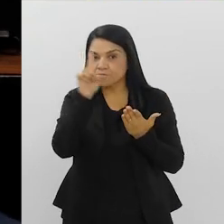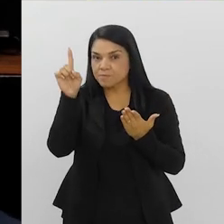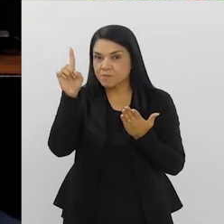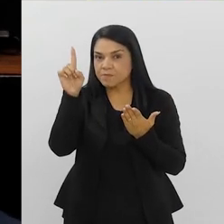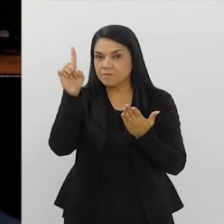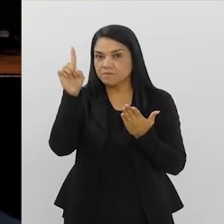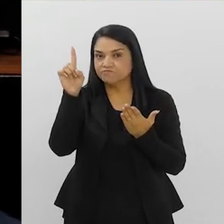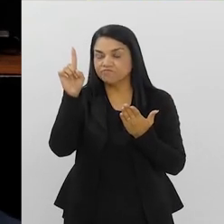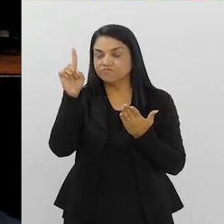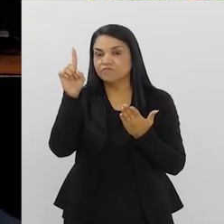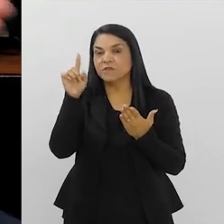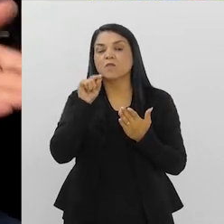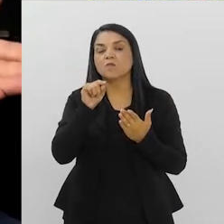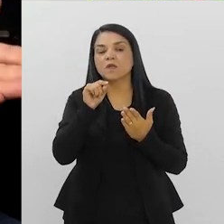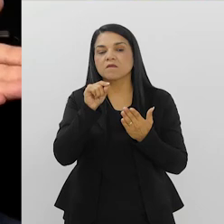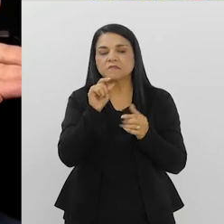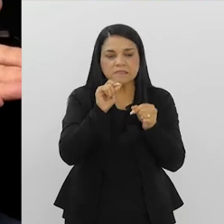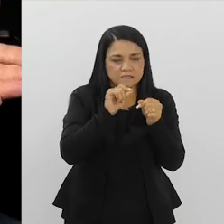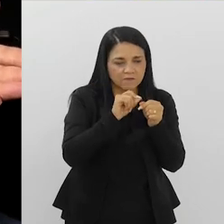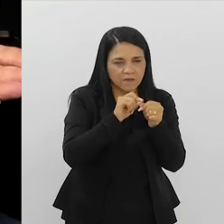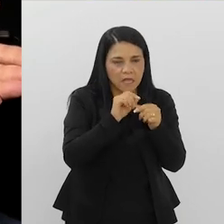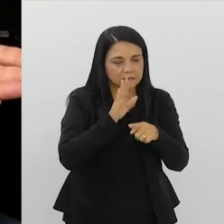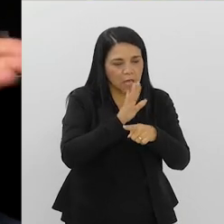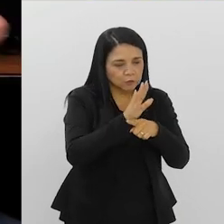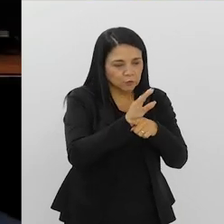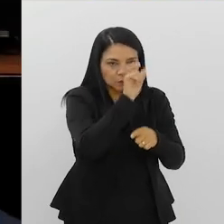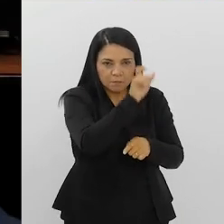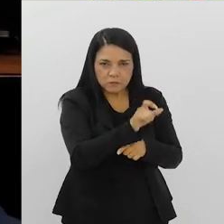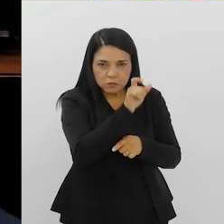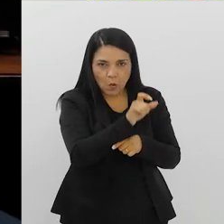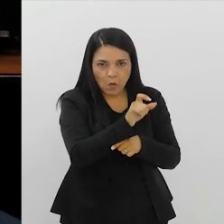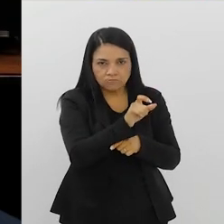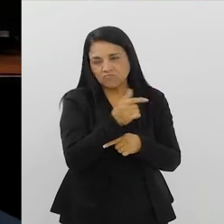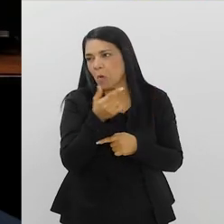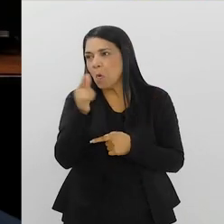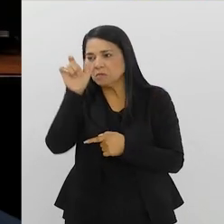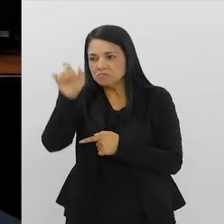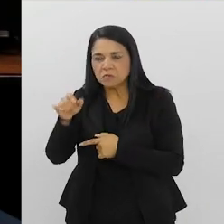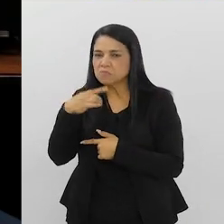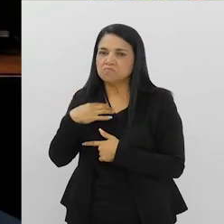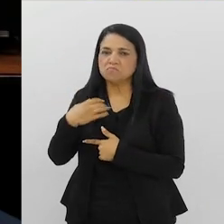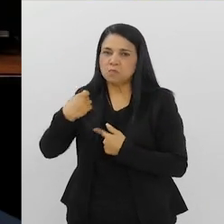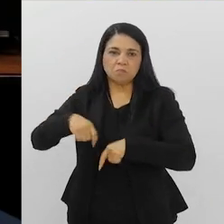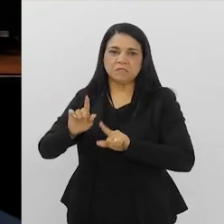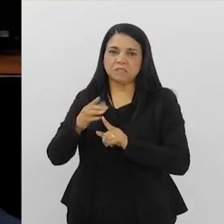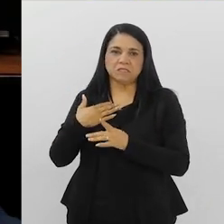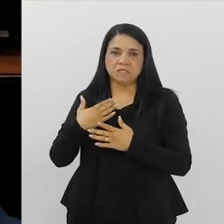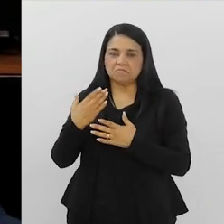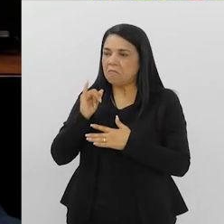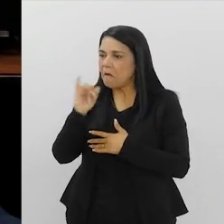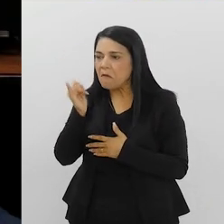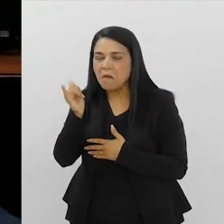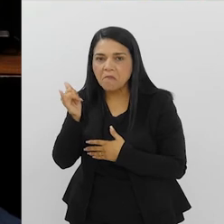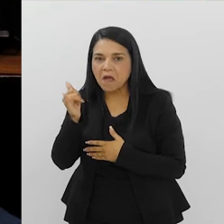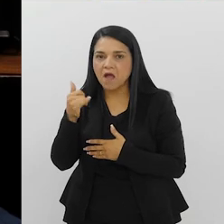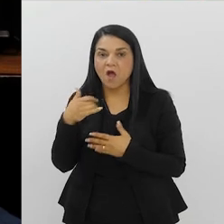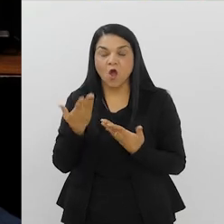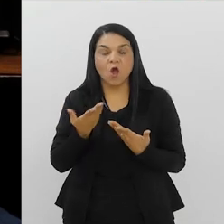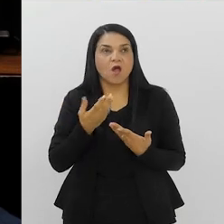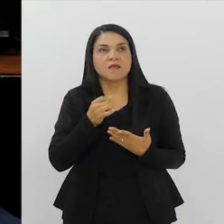é Louvar a Deus por intermédio do Senhor Jesus Cristo né e eh talvez a parte